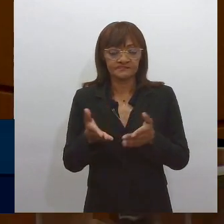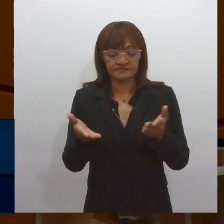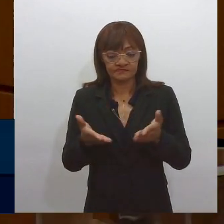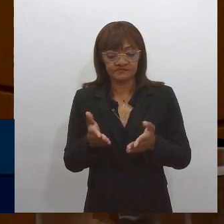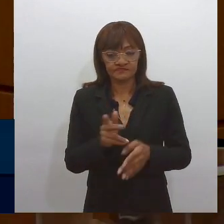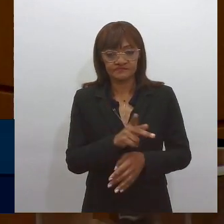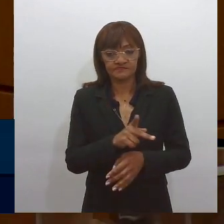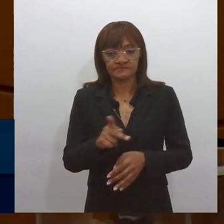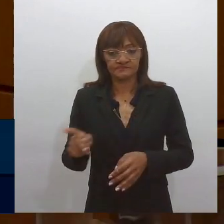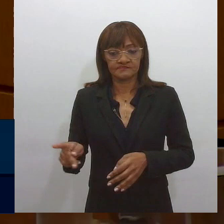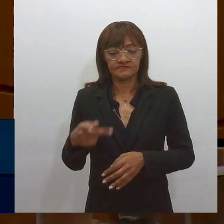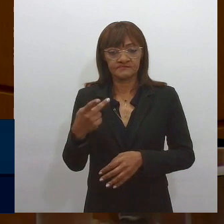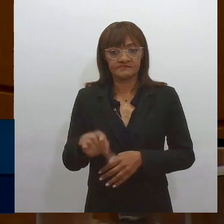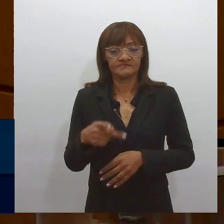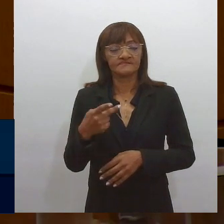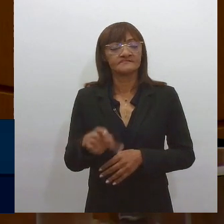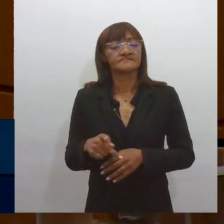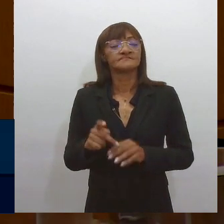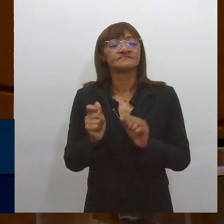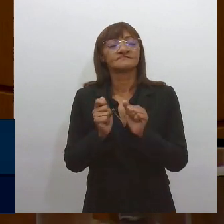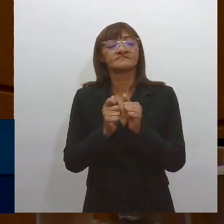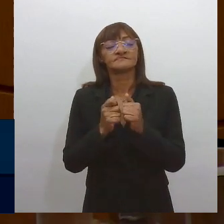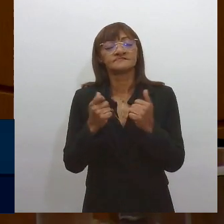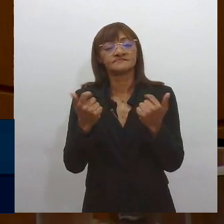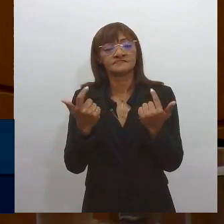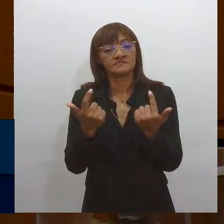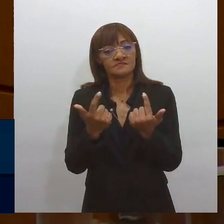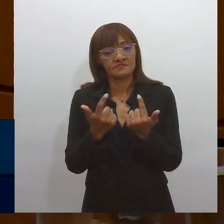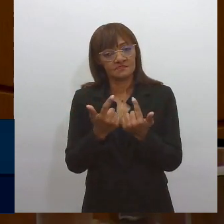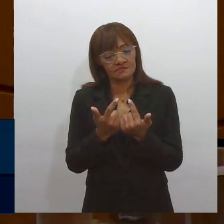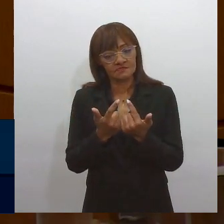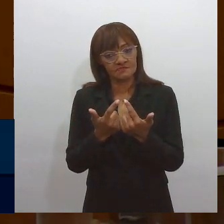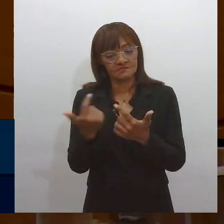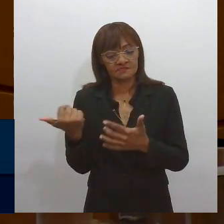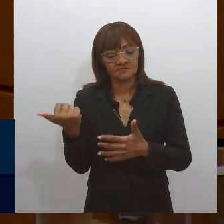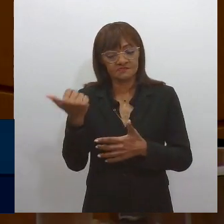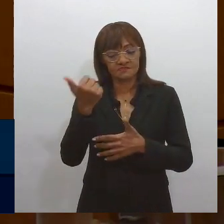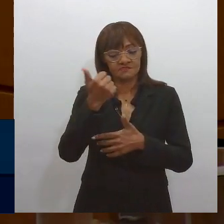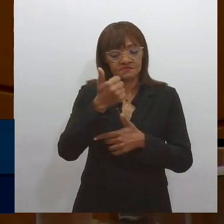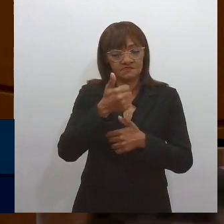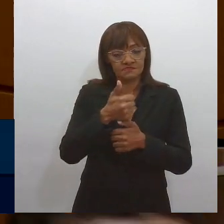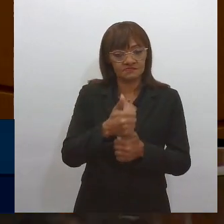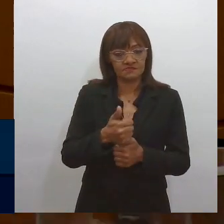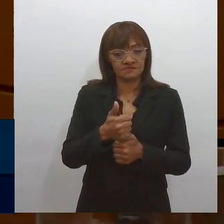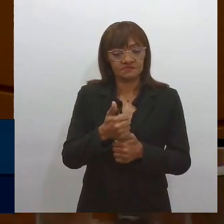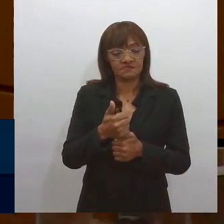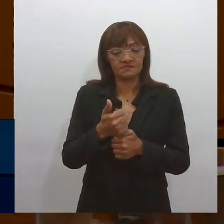Legislativa assumiu o comando do executivo